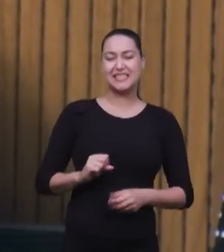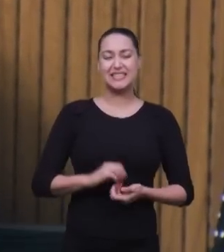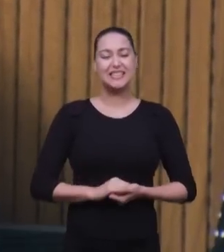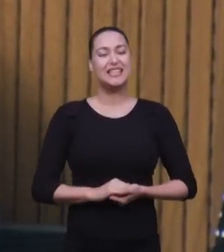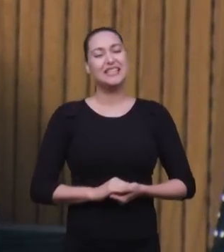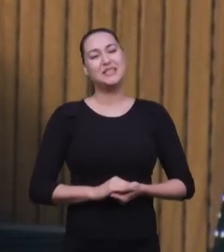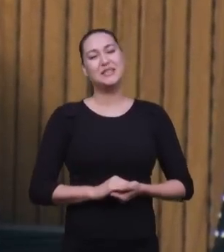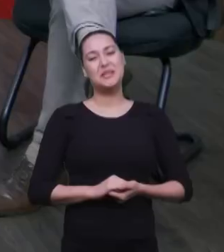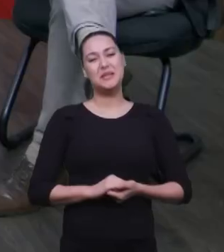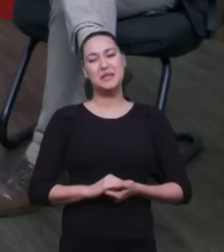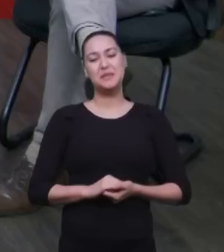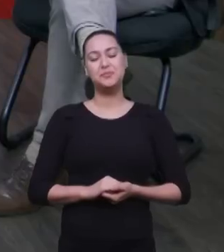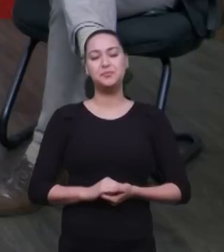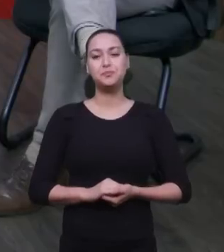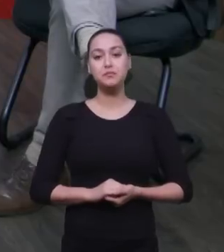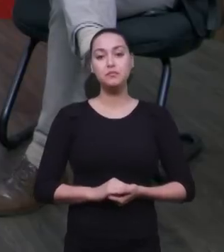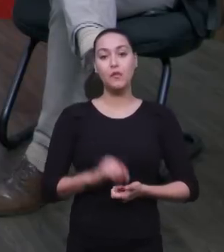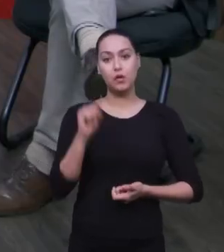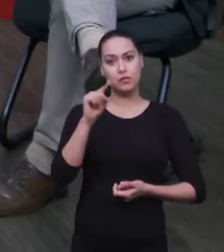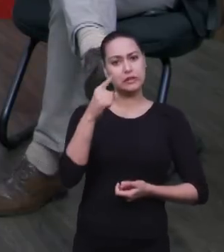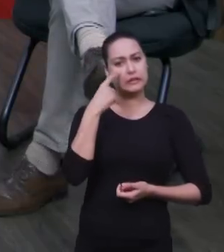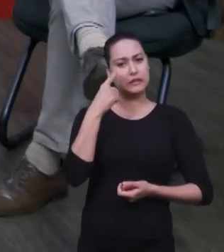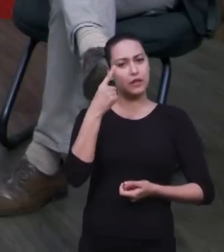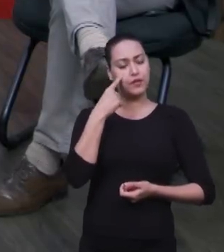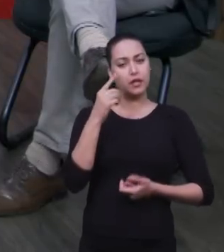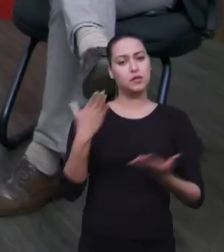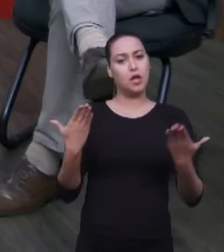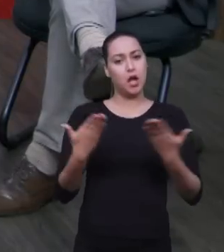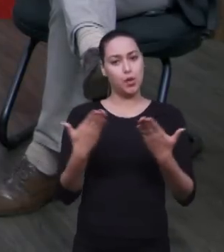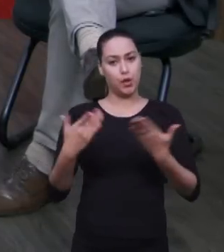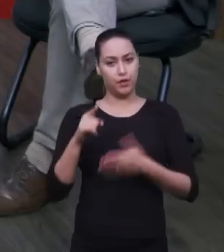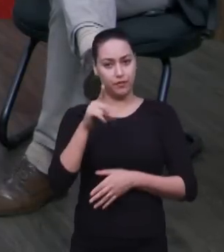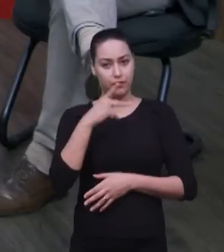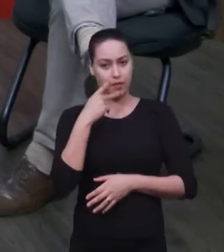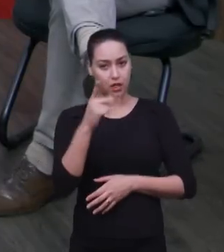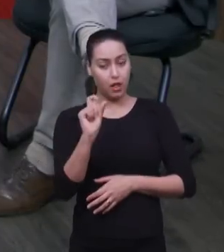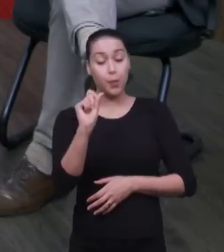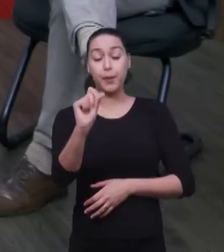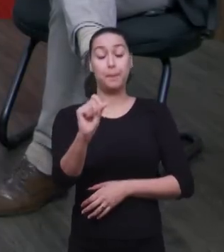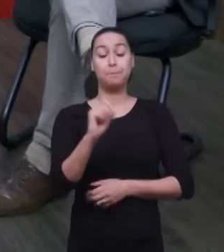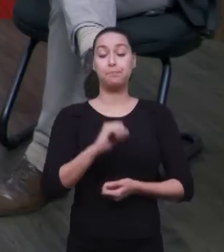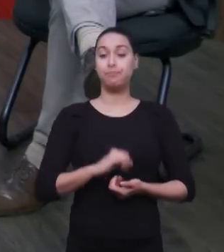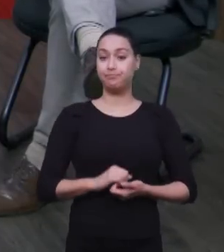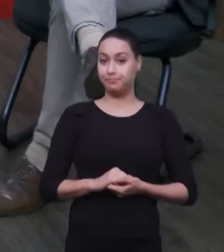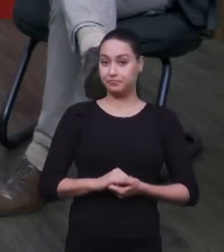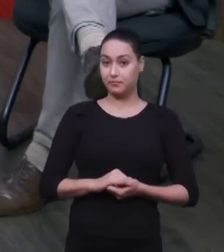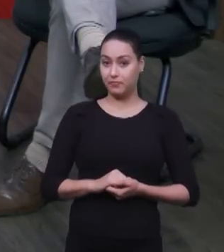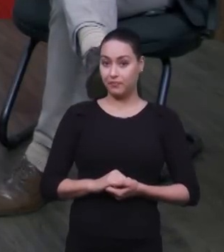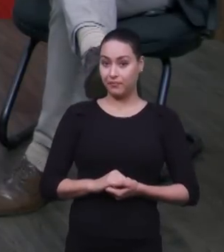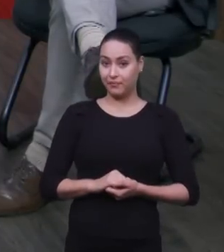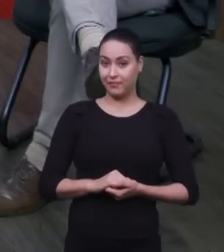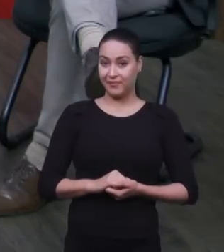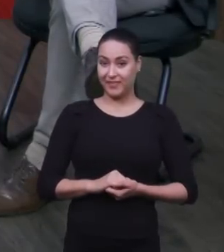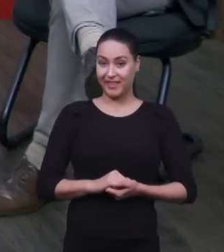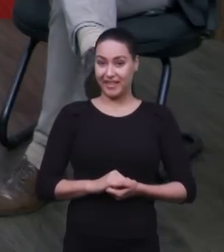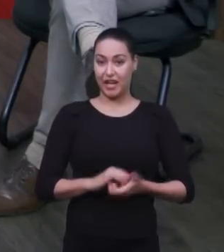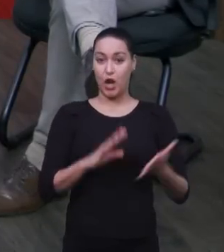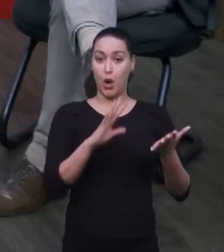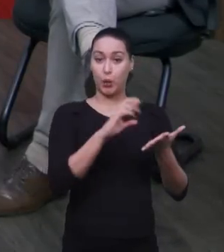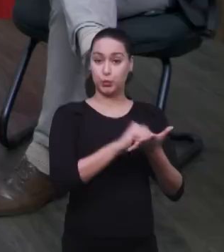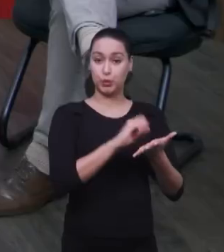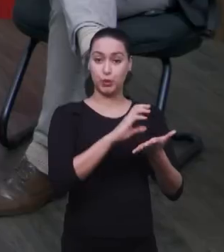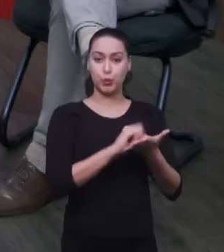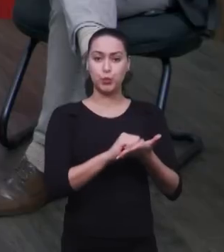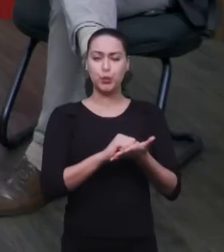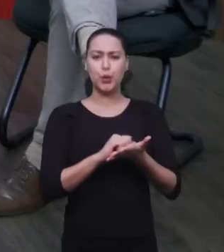boa herança. Muito bom. Olha só, você que está nos assistindo agora, eu quero dizer para você o seguinte: esse conteúdo é um